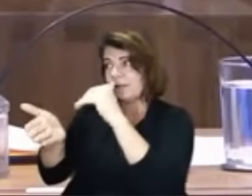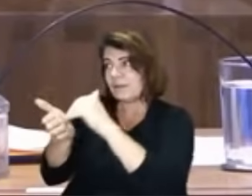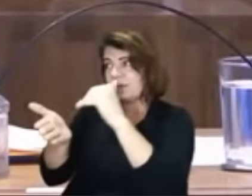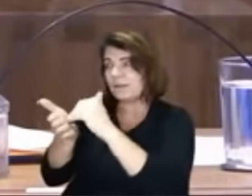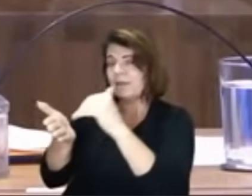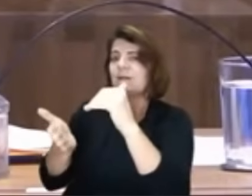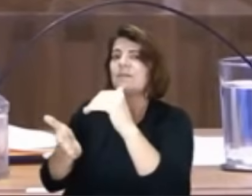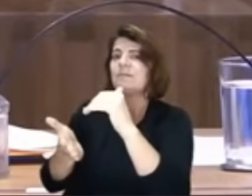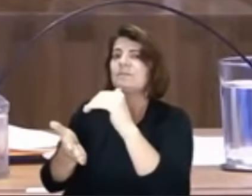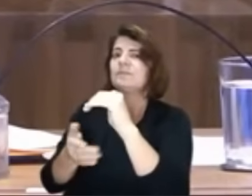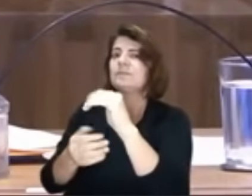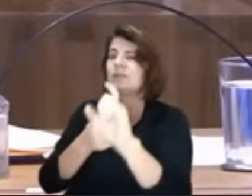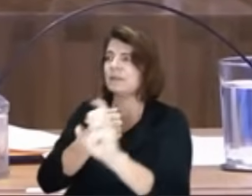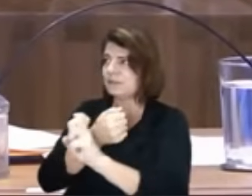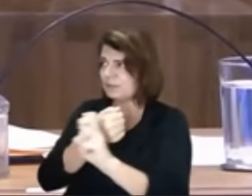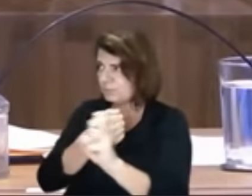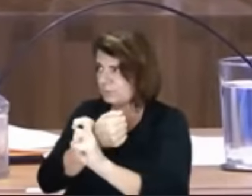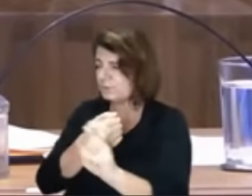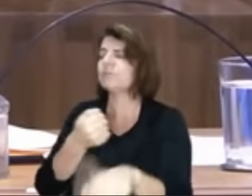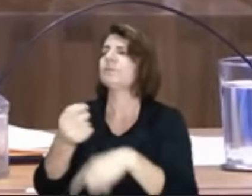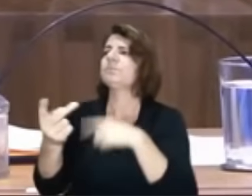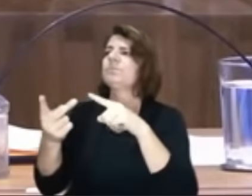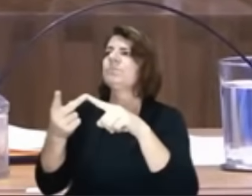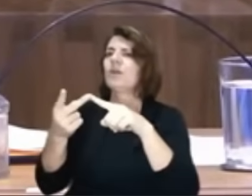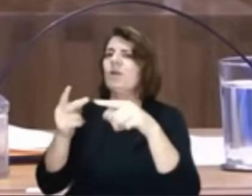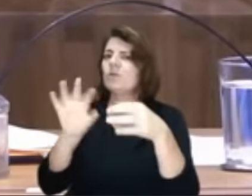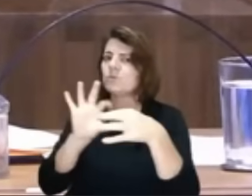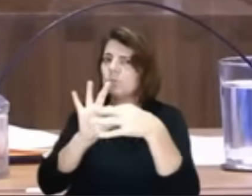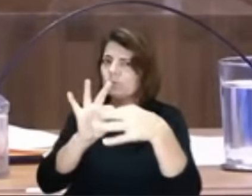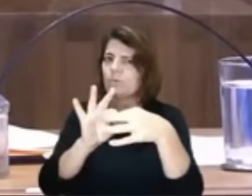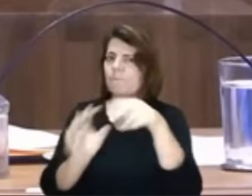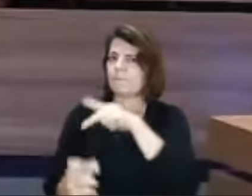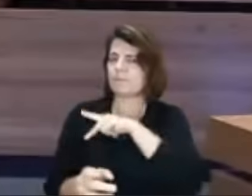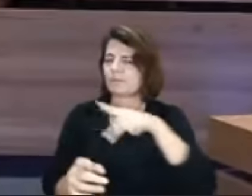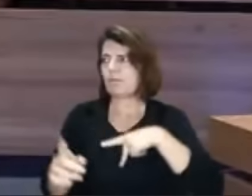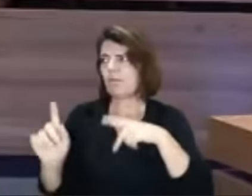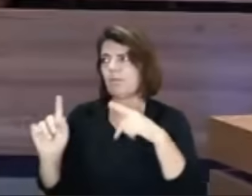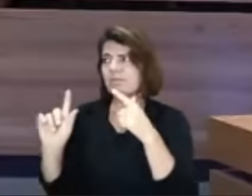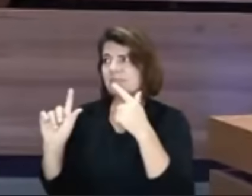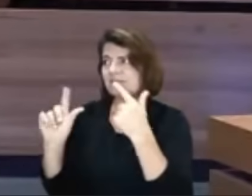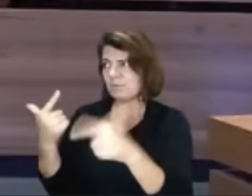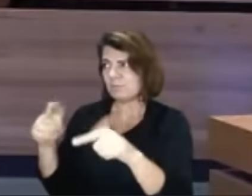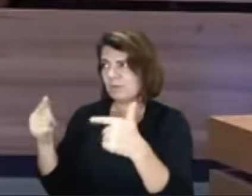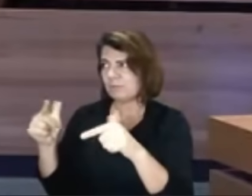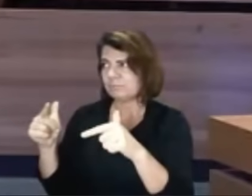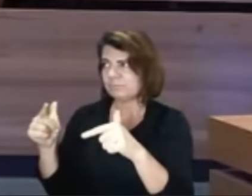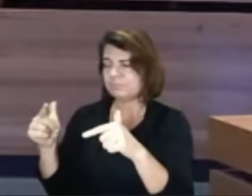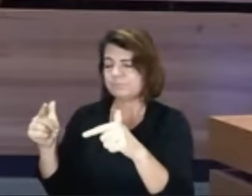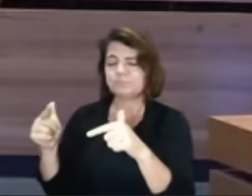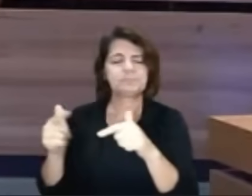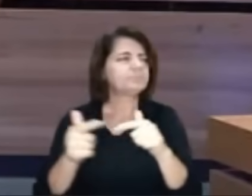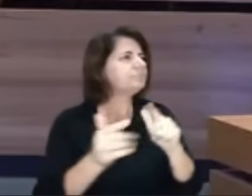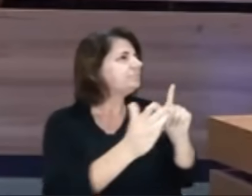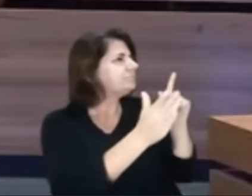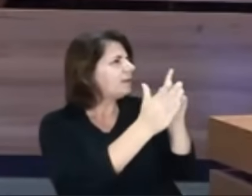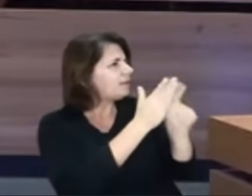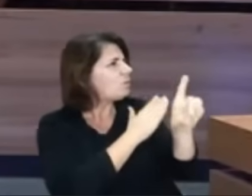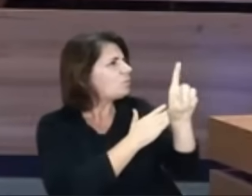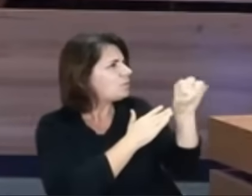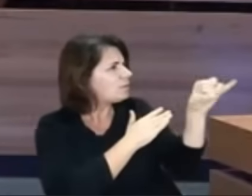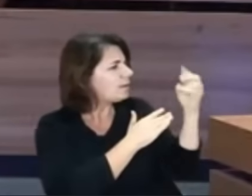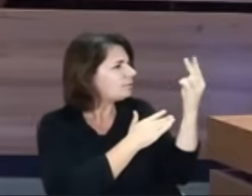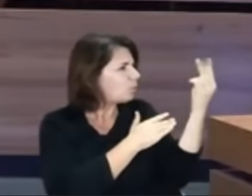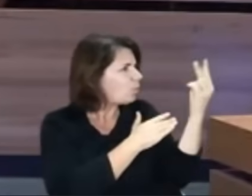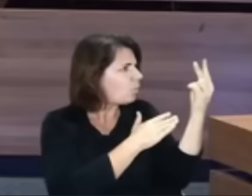Secretaria de Segurança e coordenação presidencial não havia Então o senhor afirma que entre o dia 2 e o dia 8 de janeiro o senhor não